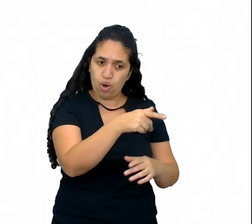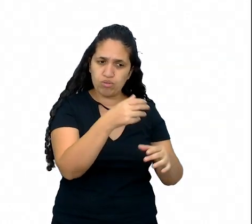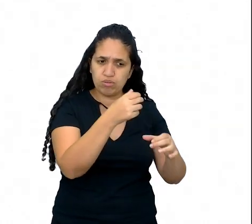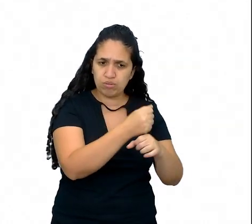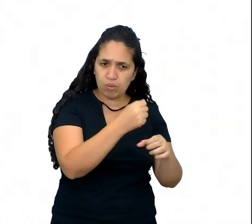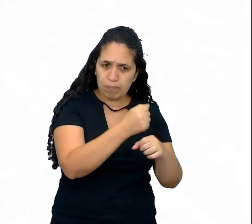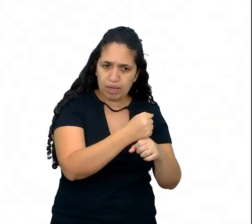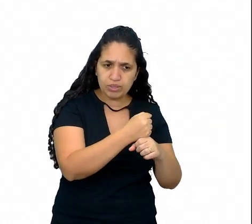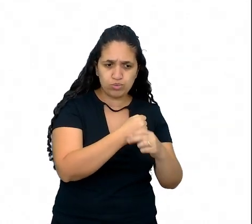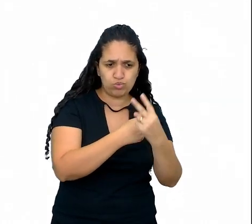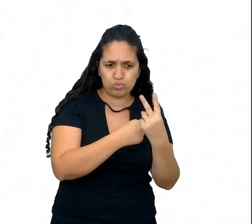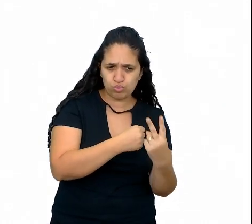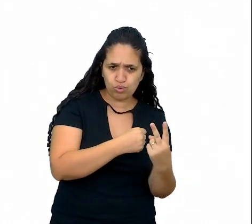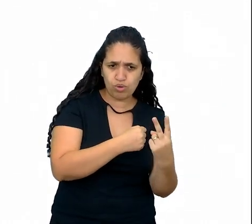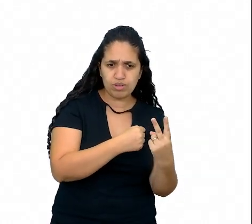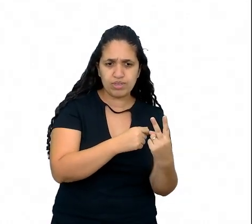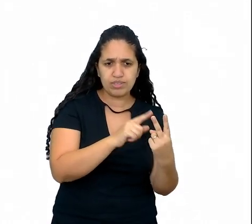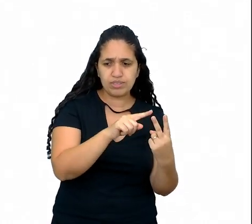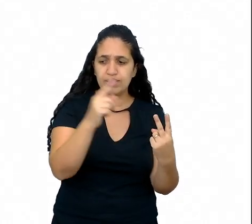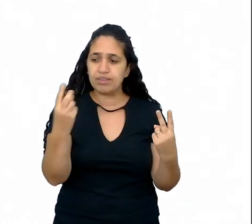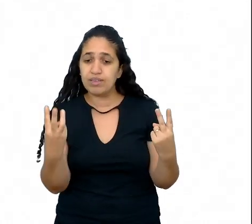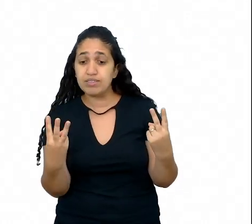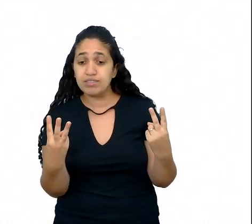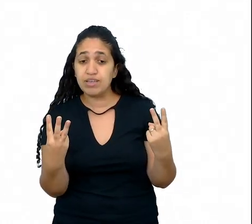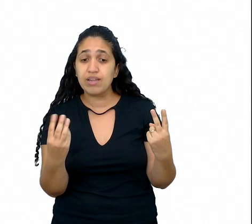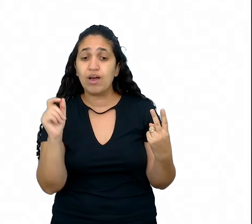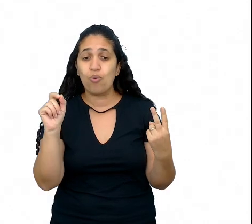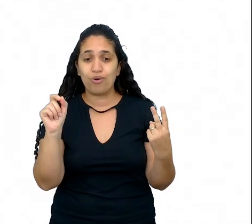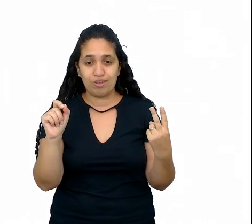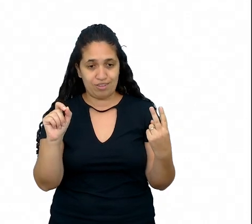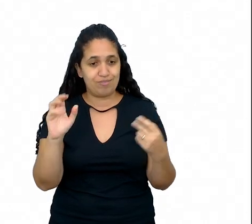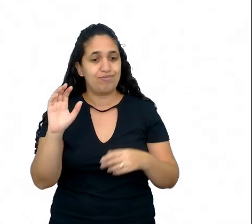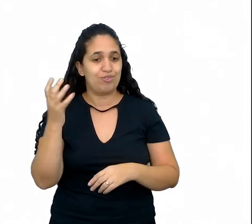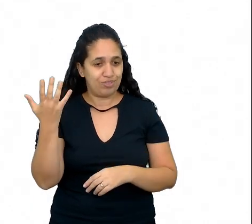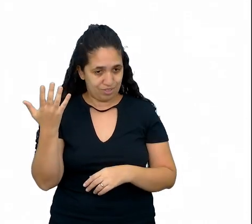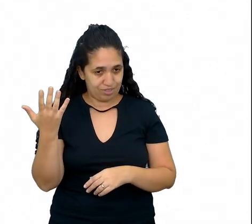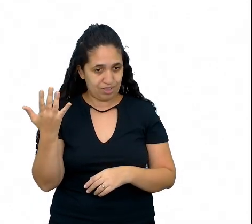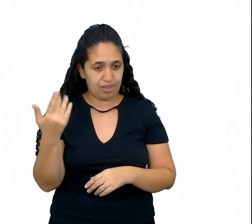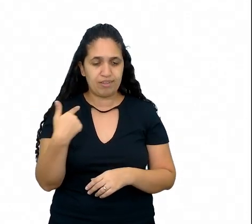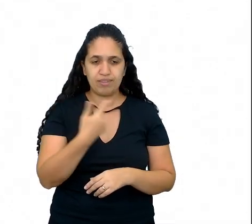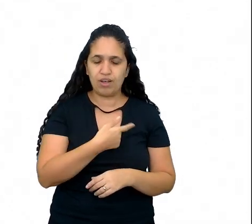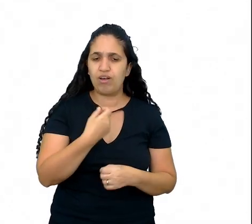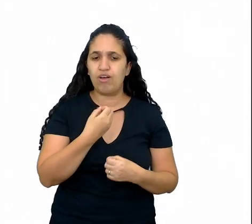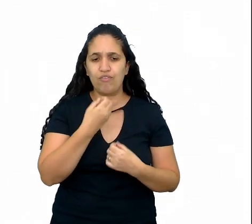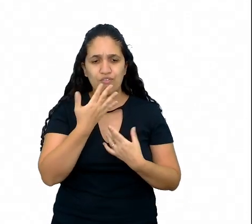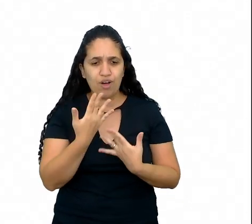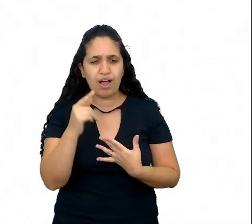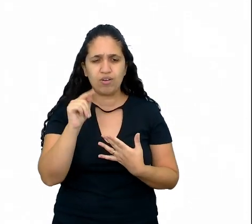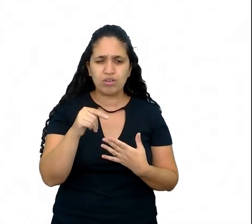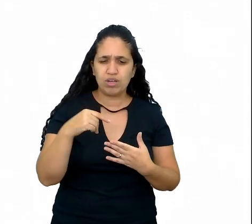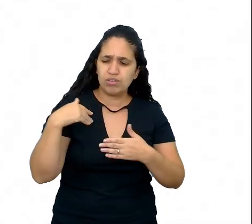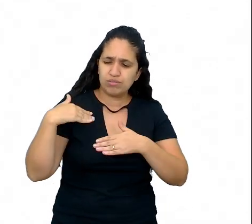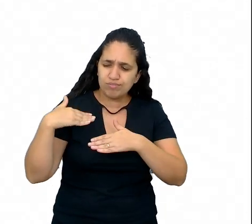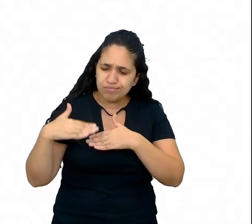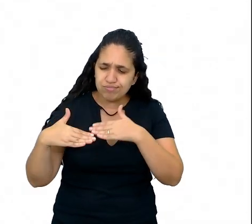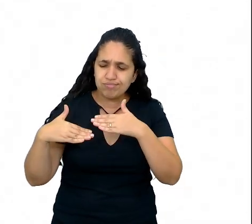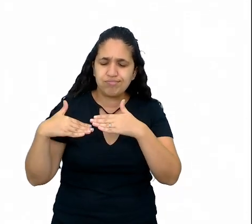2 medidas, o que vai acontecer com a terceira, tá? Então, quando a gente fala, né, daquele